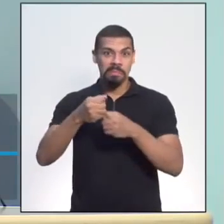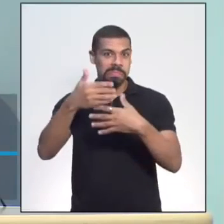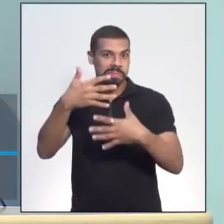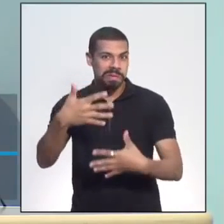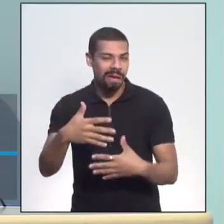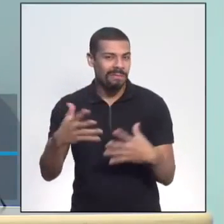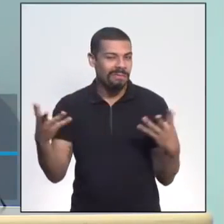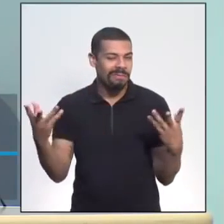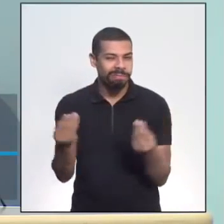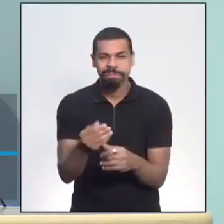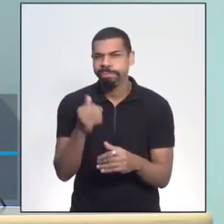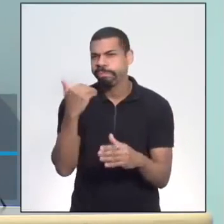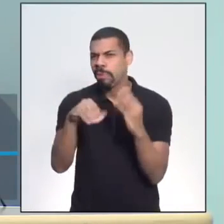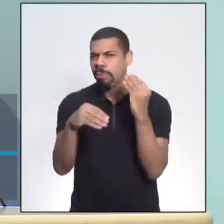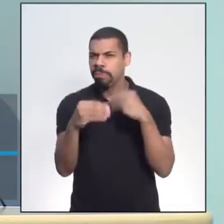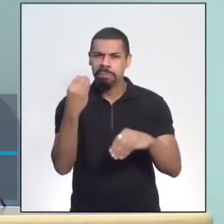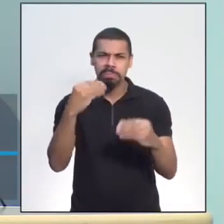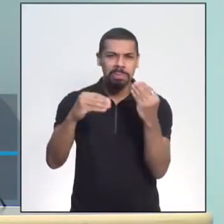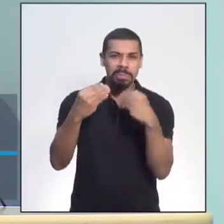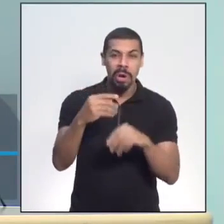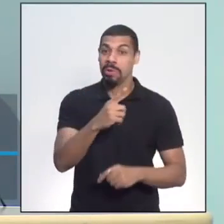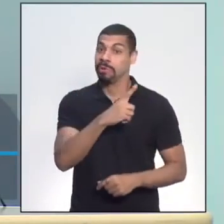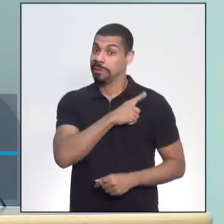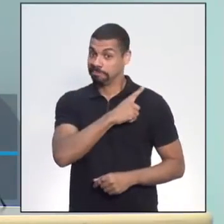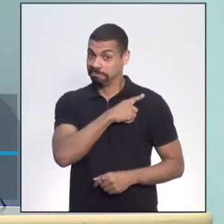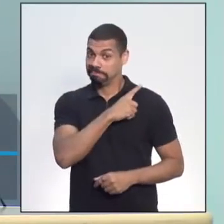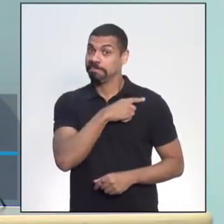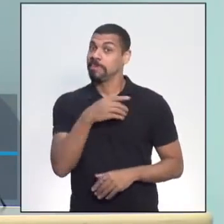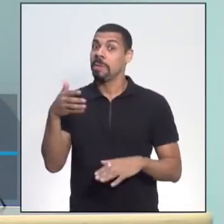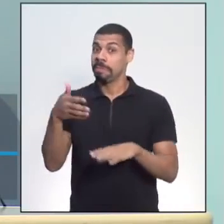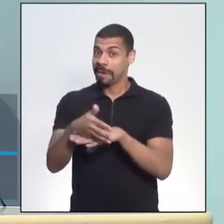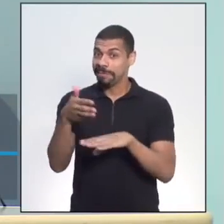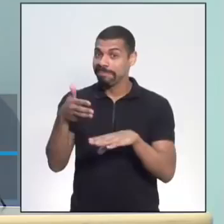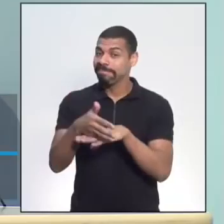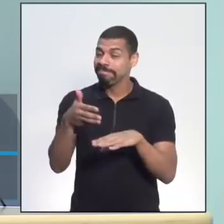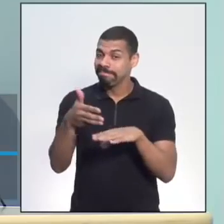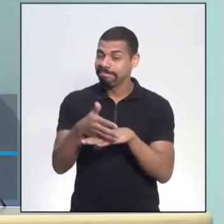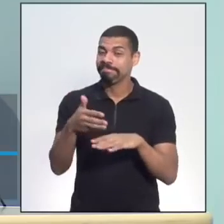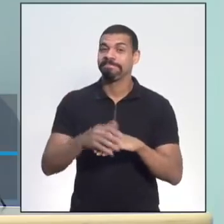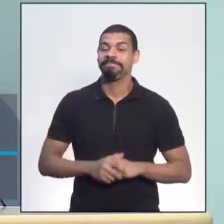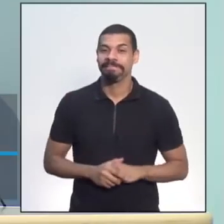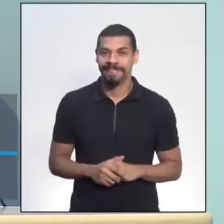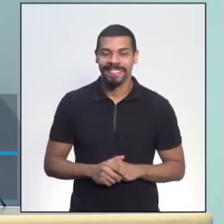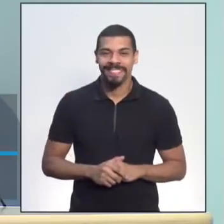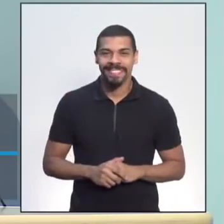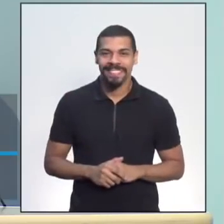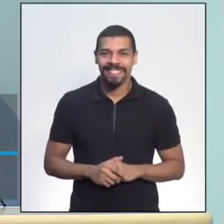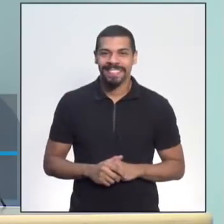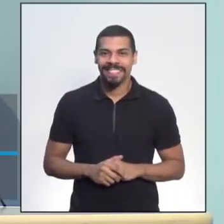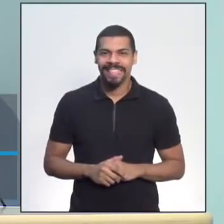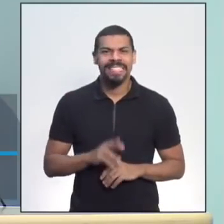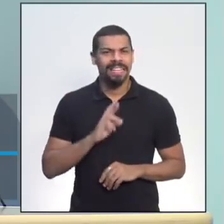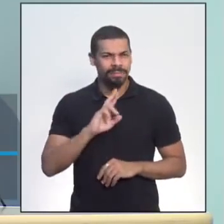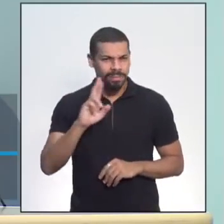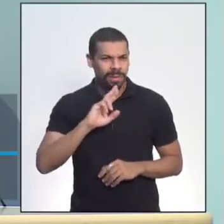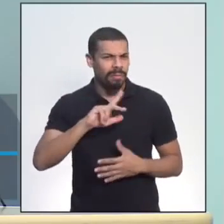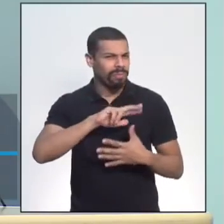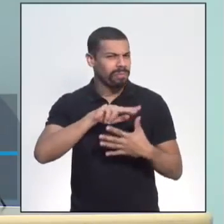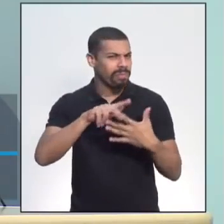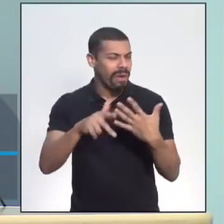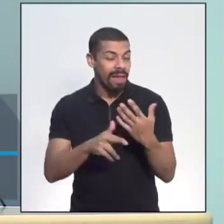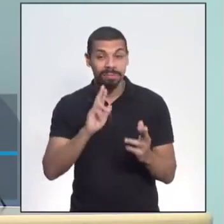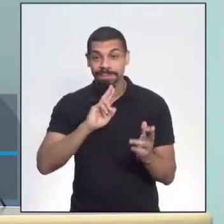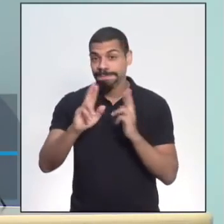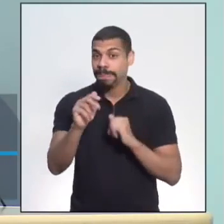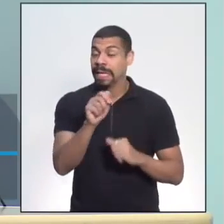está bombando. Os alunos da primeira série estão participando em massa. Nós tivemos